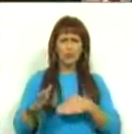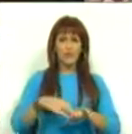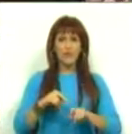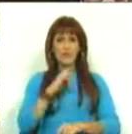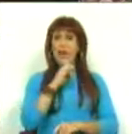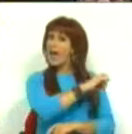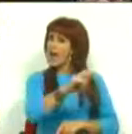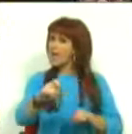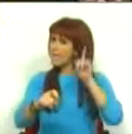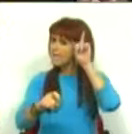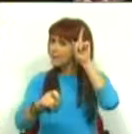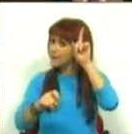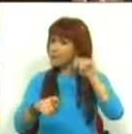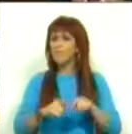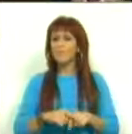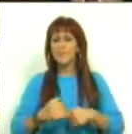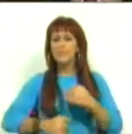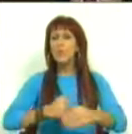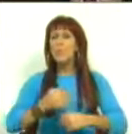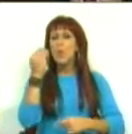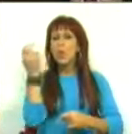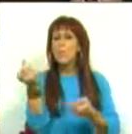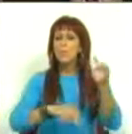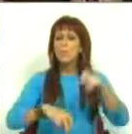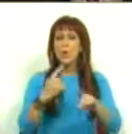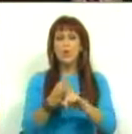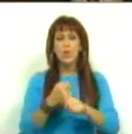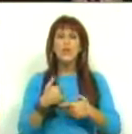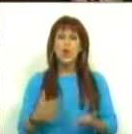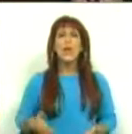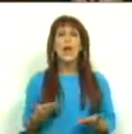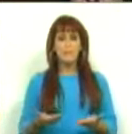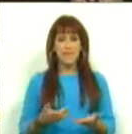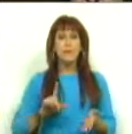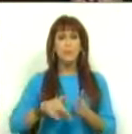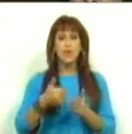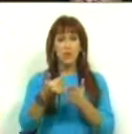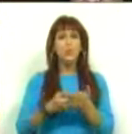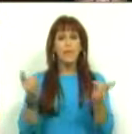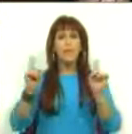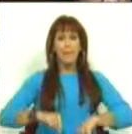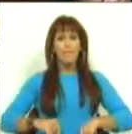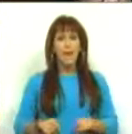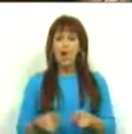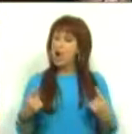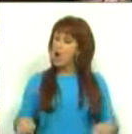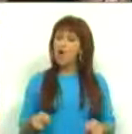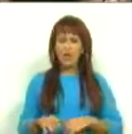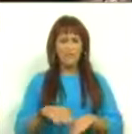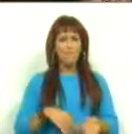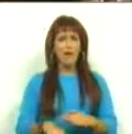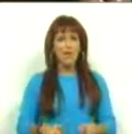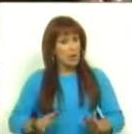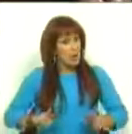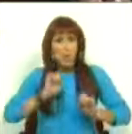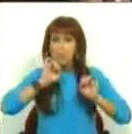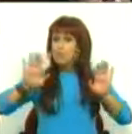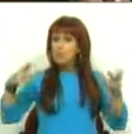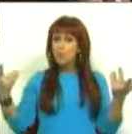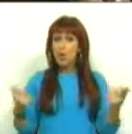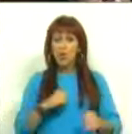para alertar para o curso dos acontecimentos. Hoje também apresentaremos um projeto de resolução. Estamos a fazer o que é